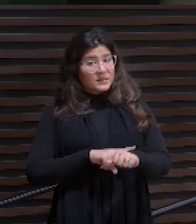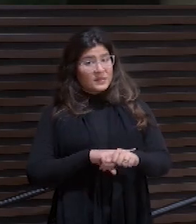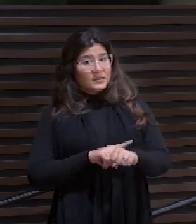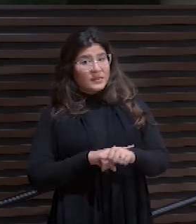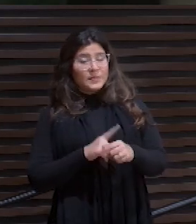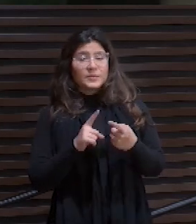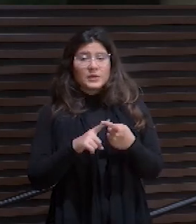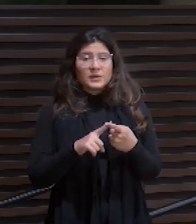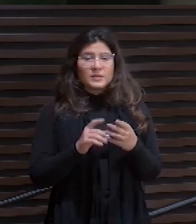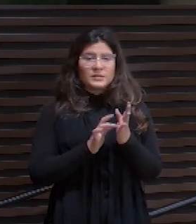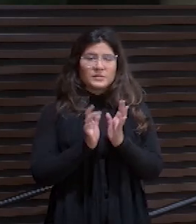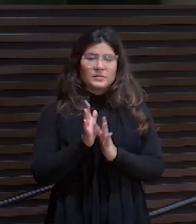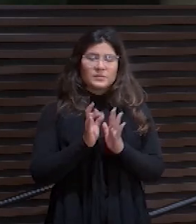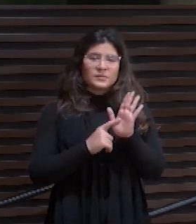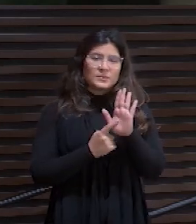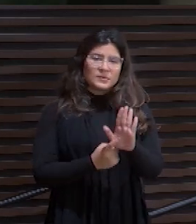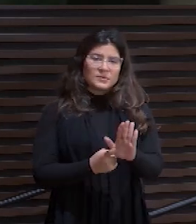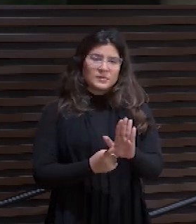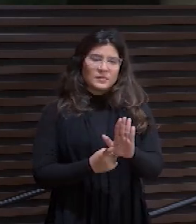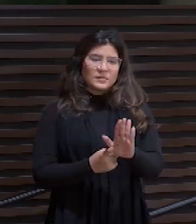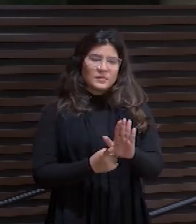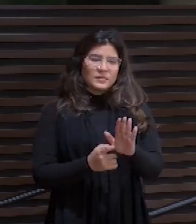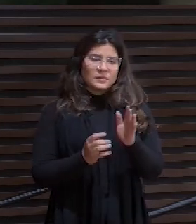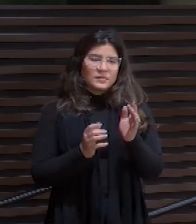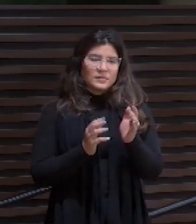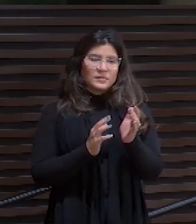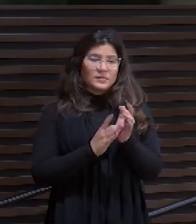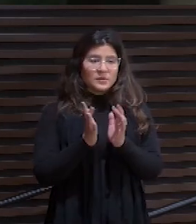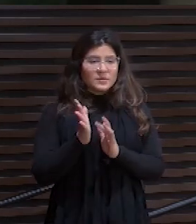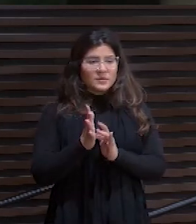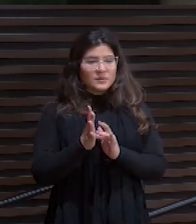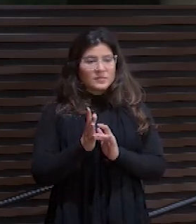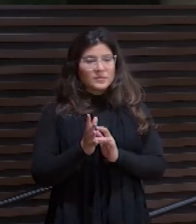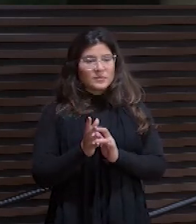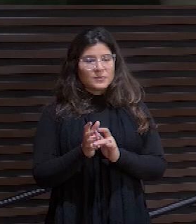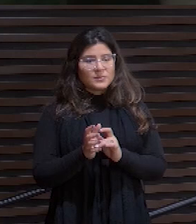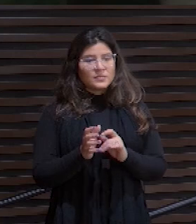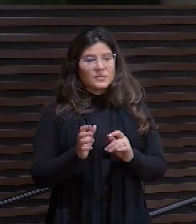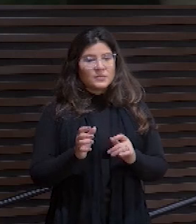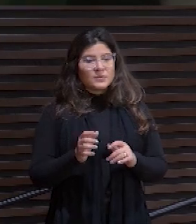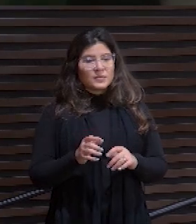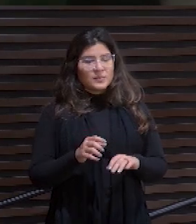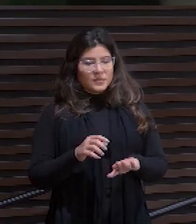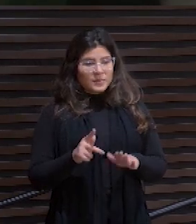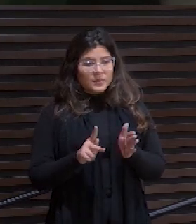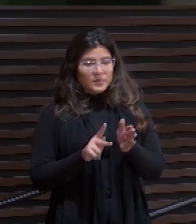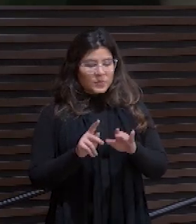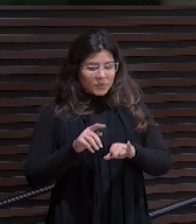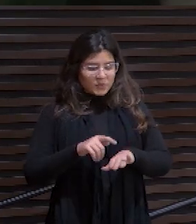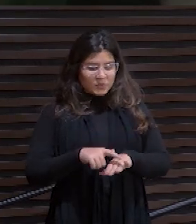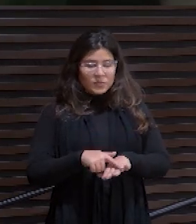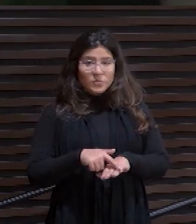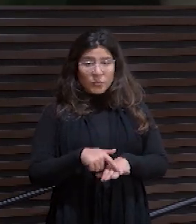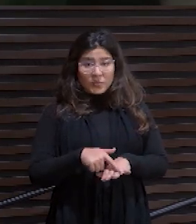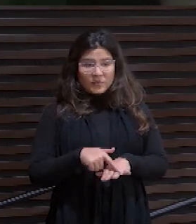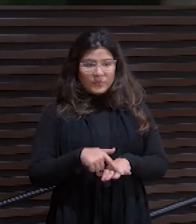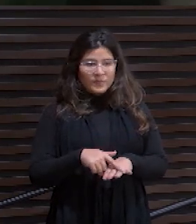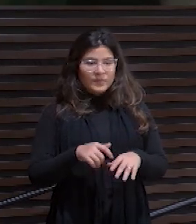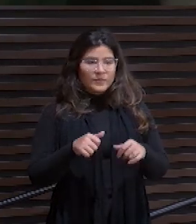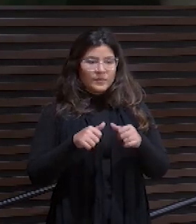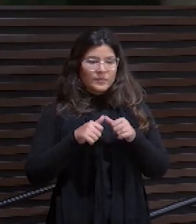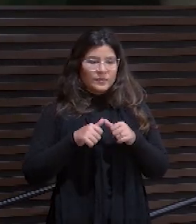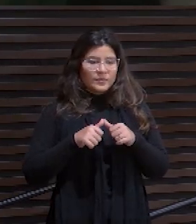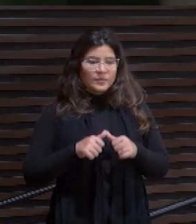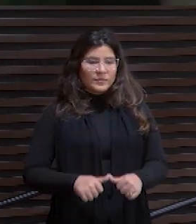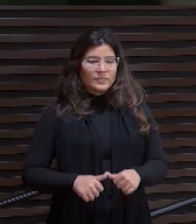Jesus está mostrando aqui que Ele é o noivo. E aquele ambiente onde Ele estava fisicamente com